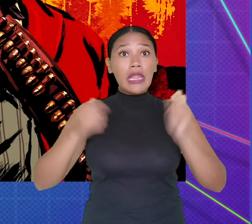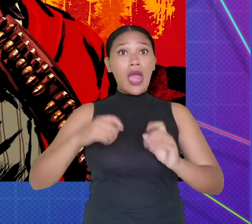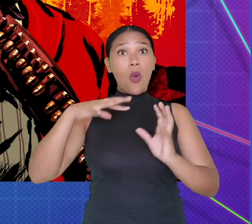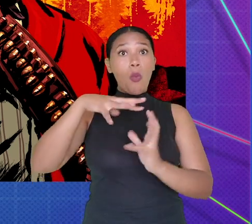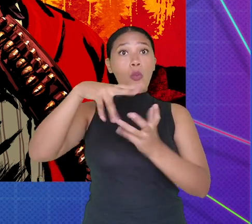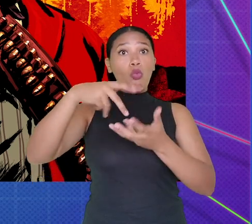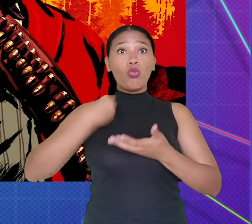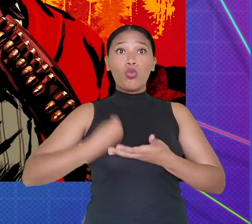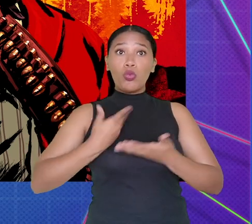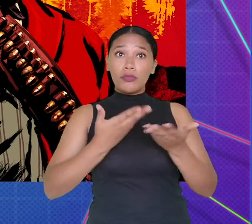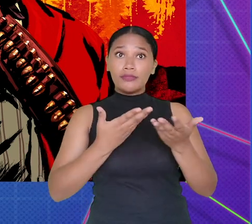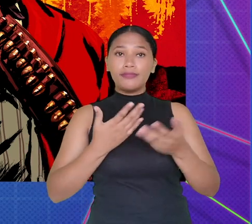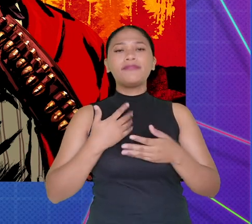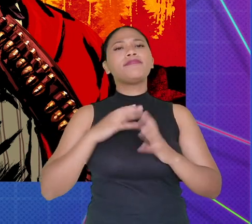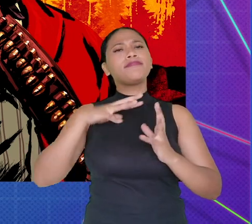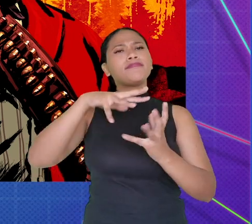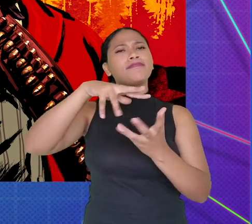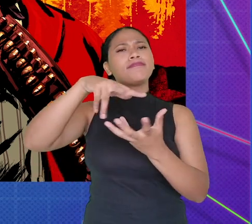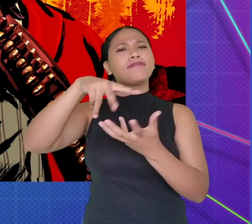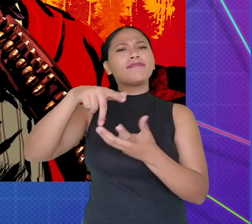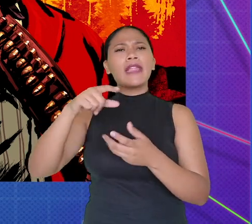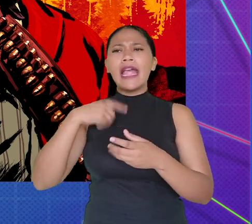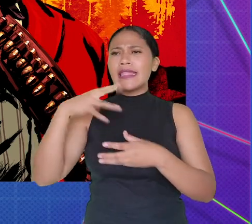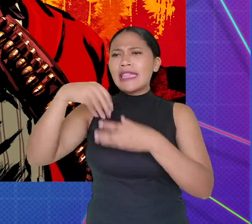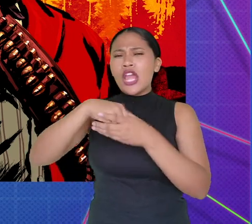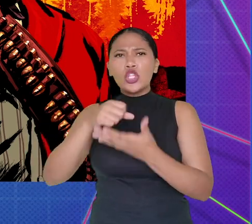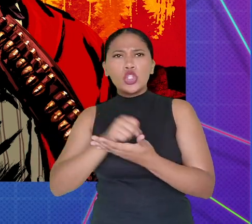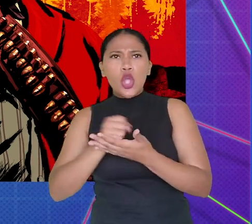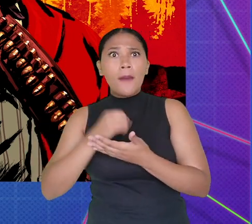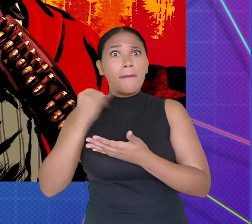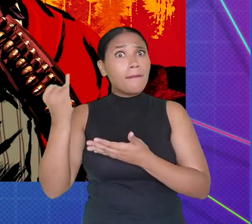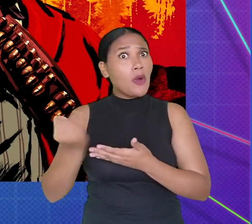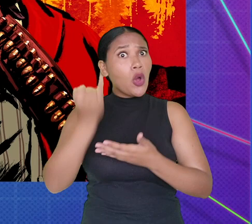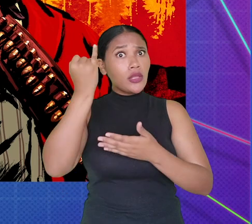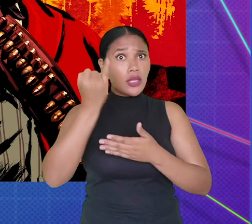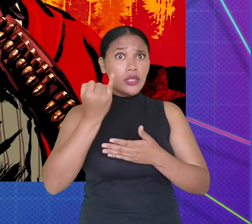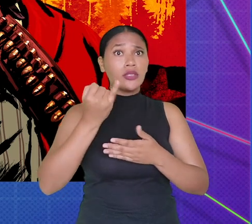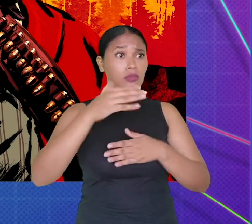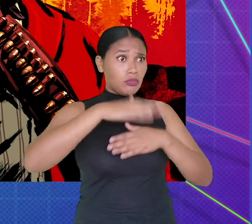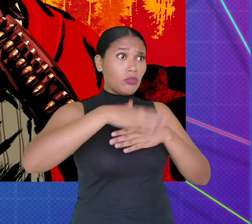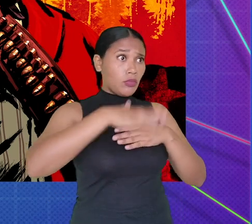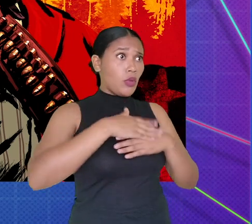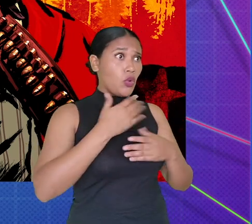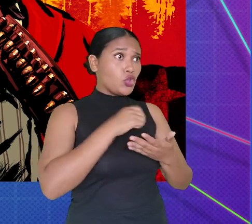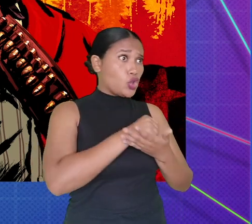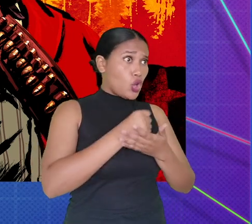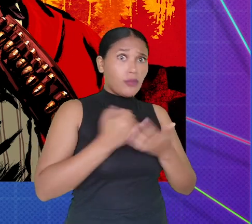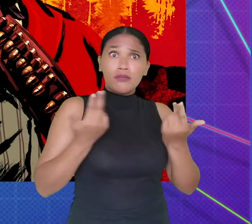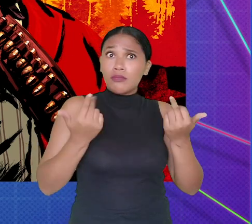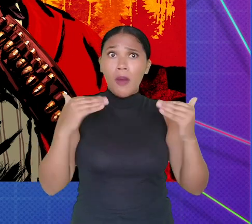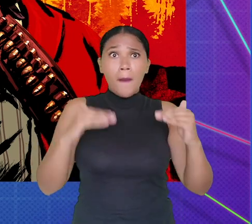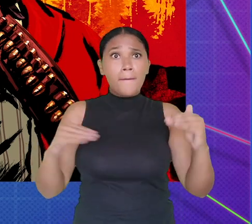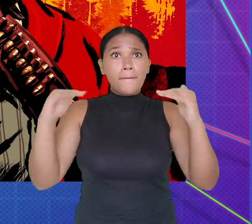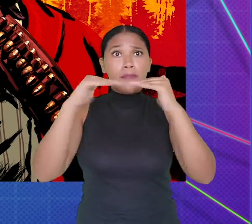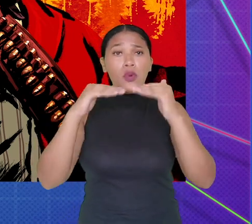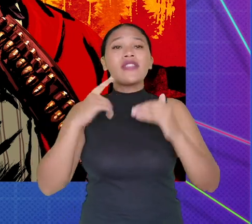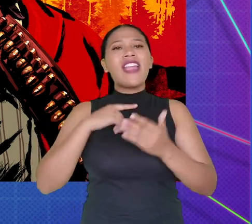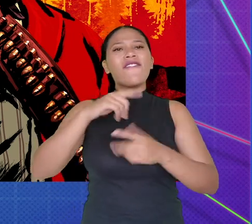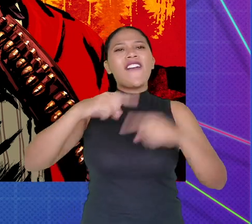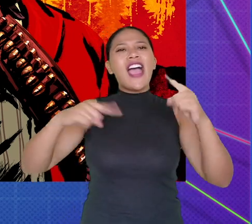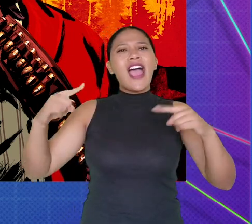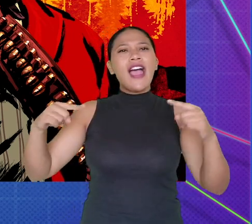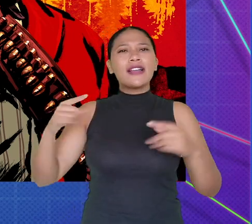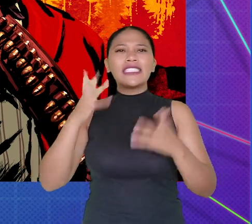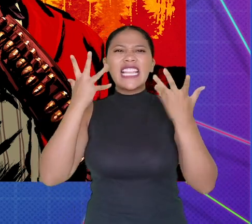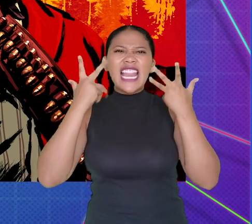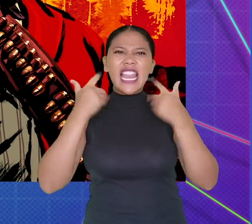o jogador e o mundo em que ele está inserido. O mundo do jogo é tão importante quanto o próprio jogador, sendo que apresenta uma enorme